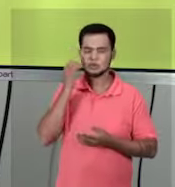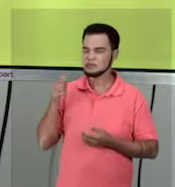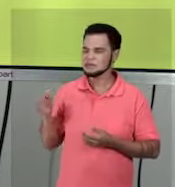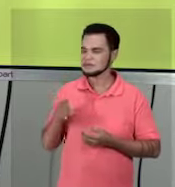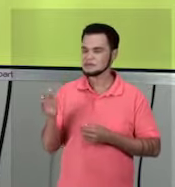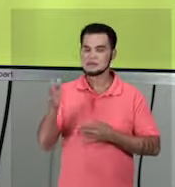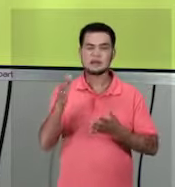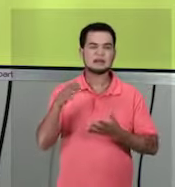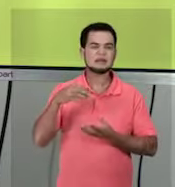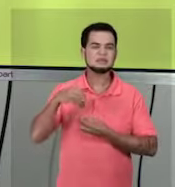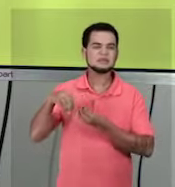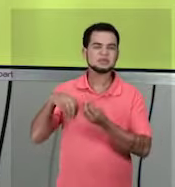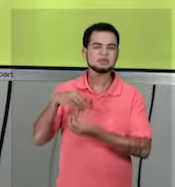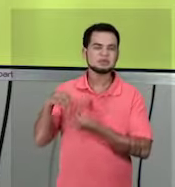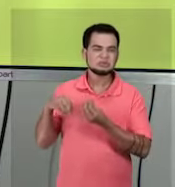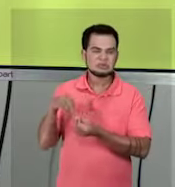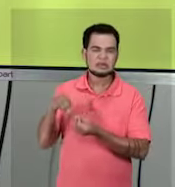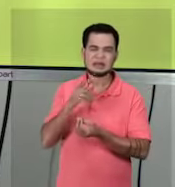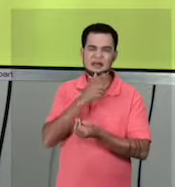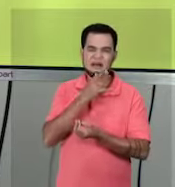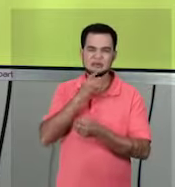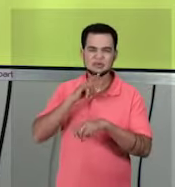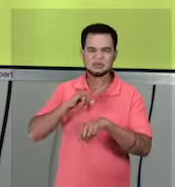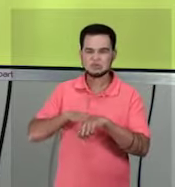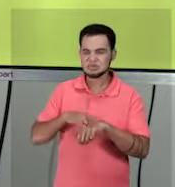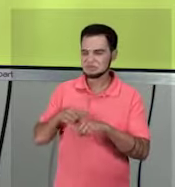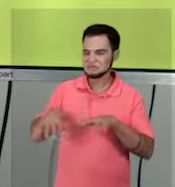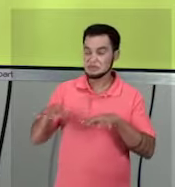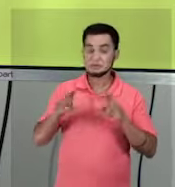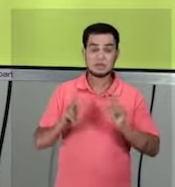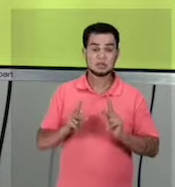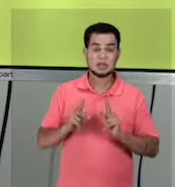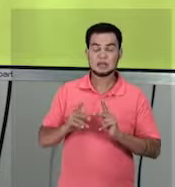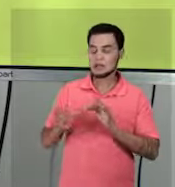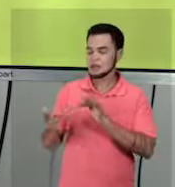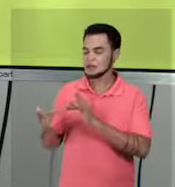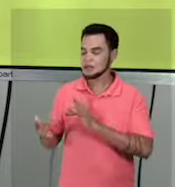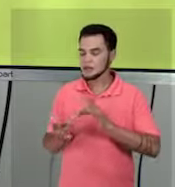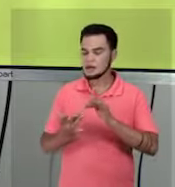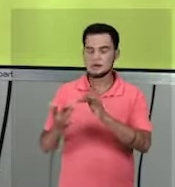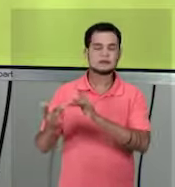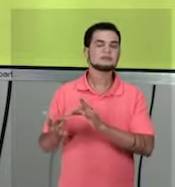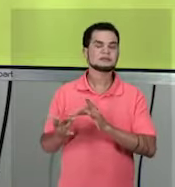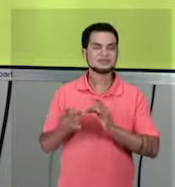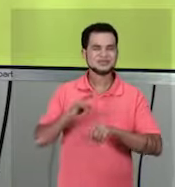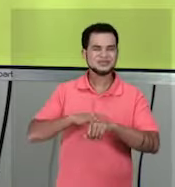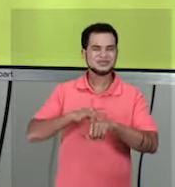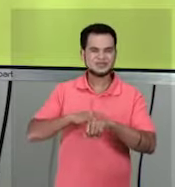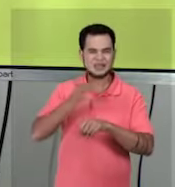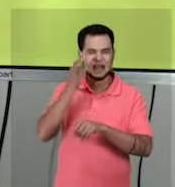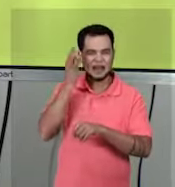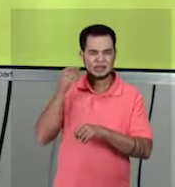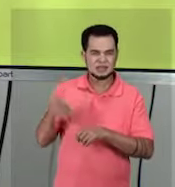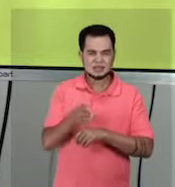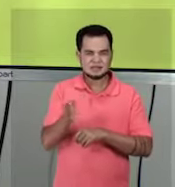com alagamento. A pessoa às vezes tem um contato maior com essa urina que está